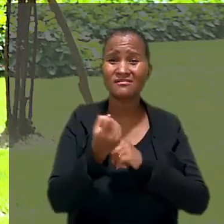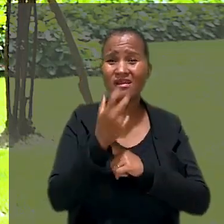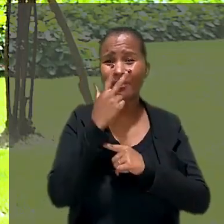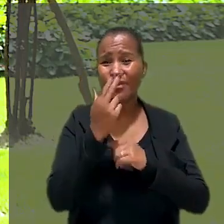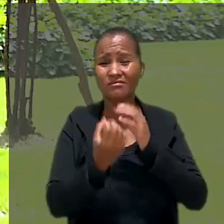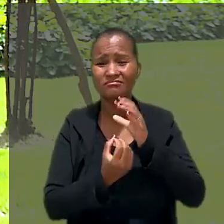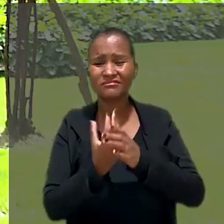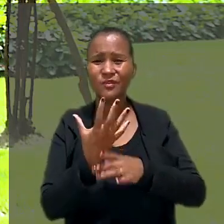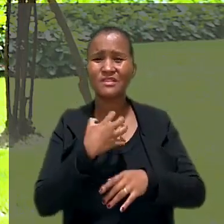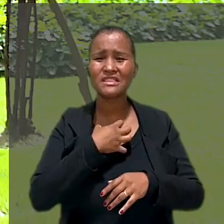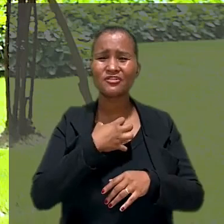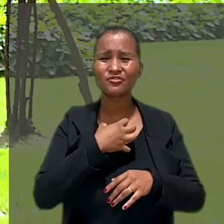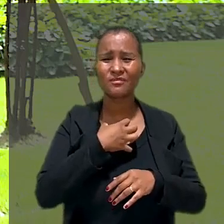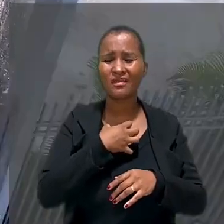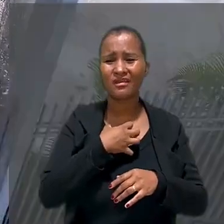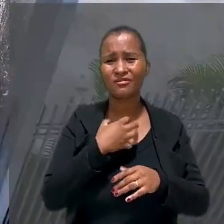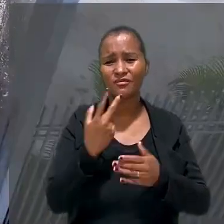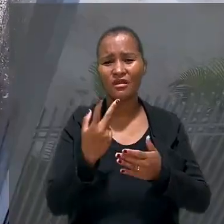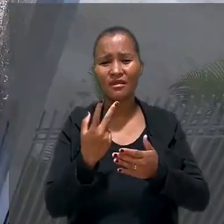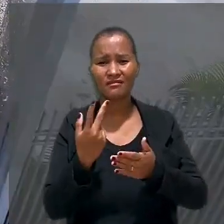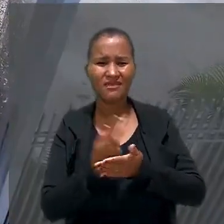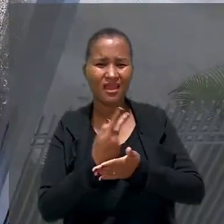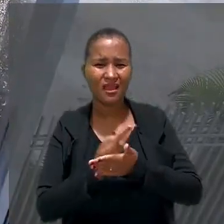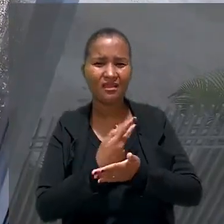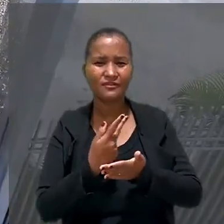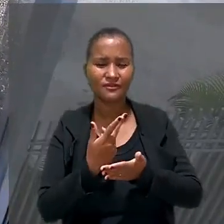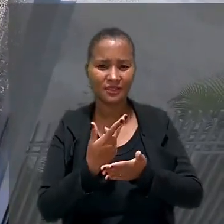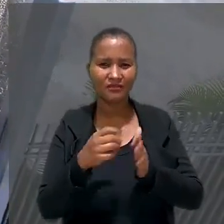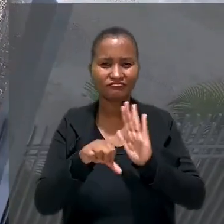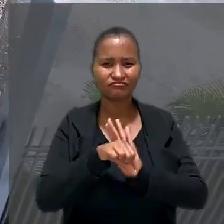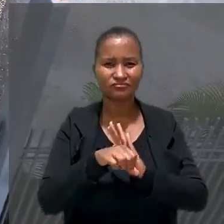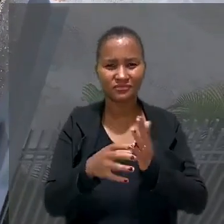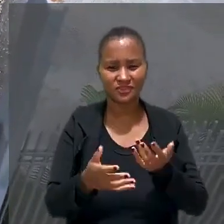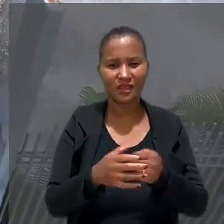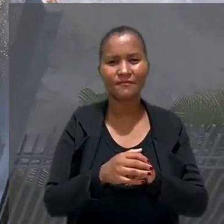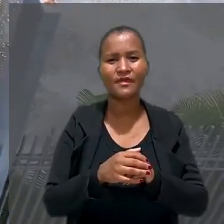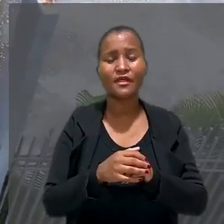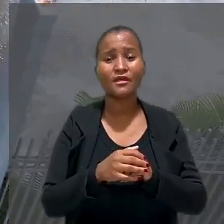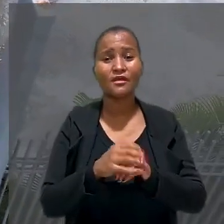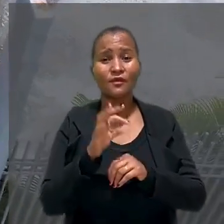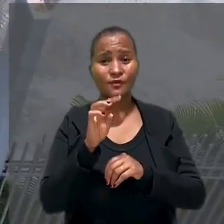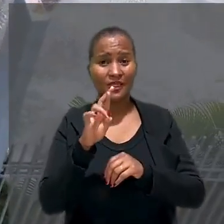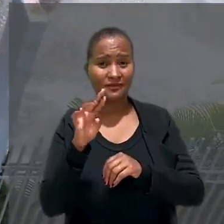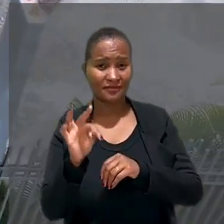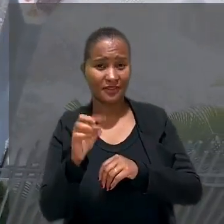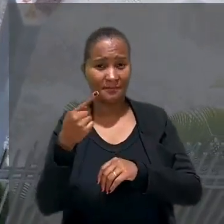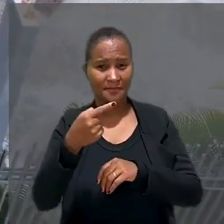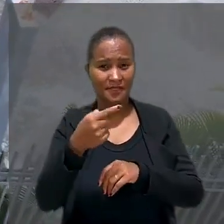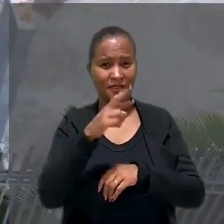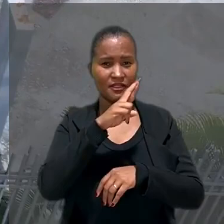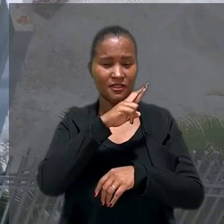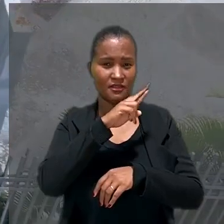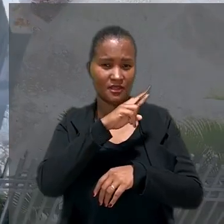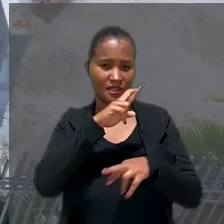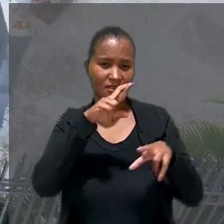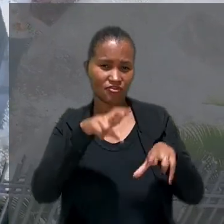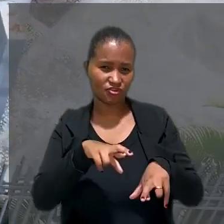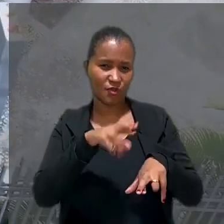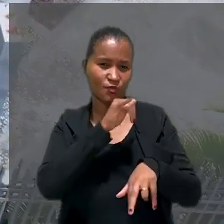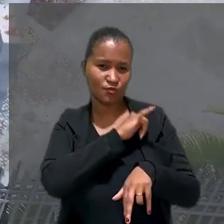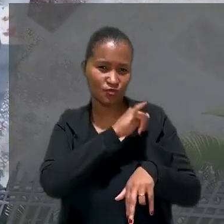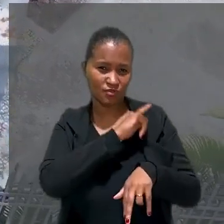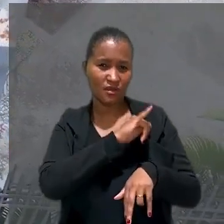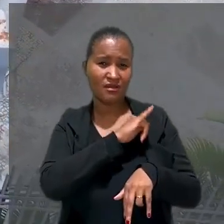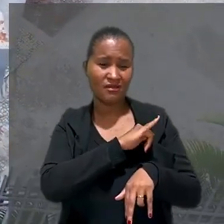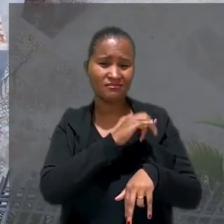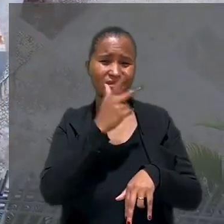gerado o sentimento de clandestinidade. O Tribunal Regional do Trabalho da Primeira Região, no Rio de Janeiro, entendeu que a falta de registro do